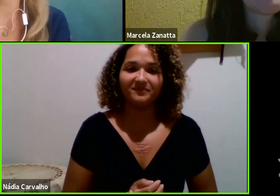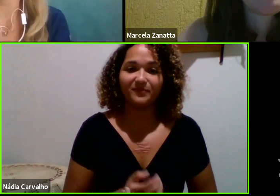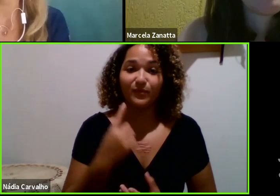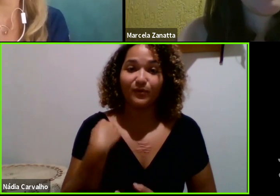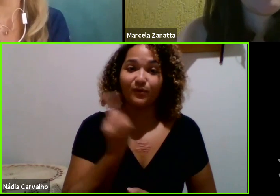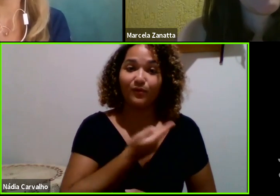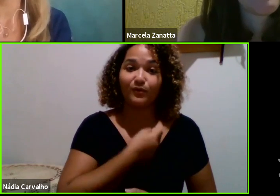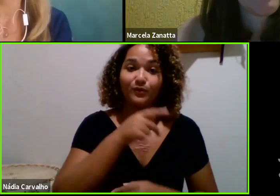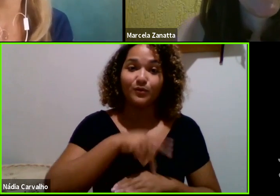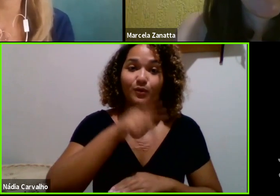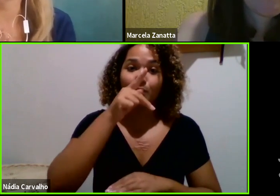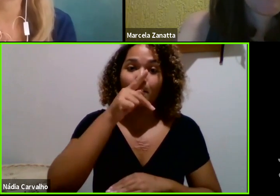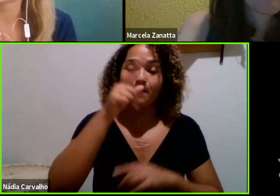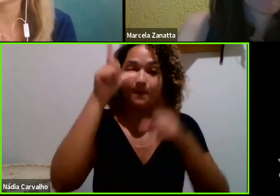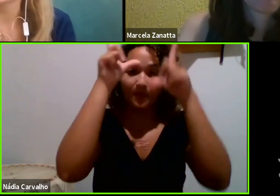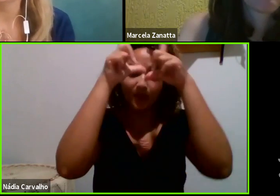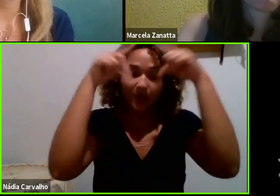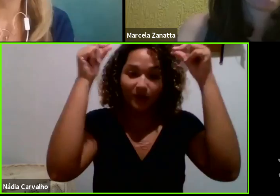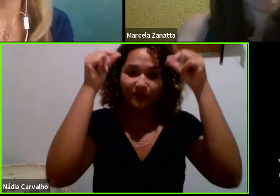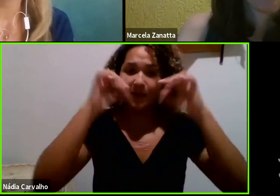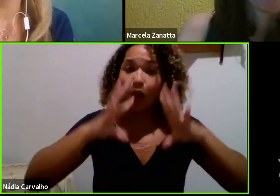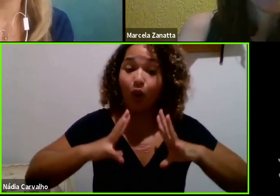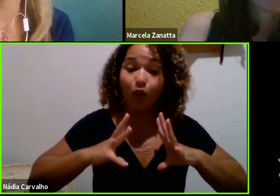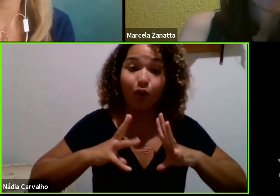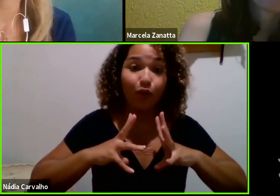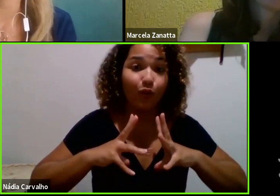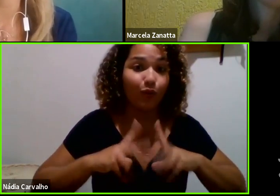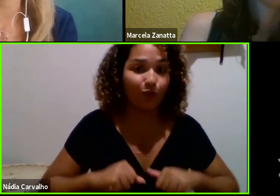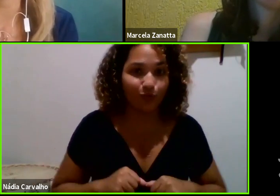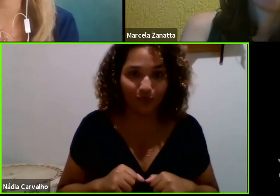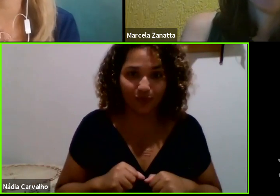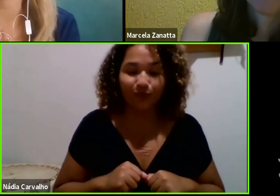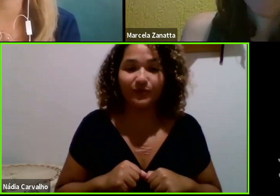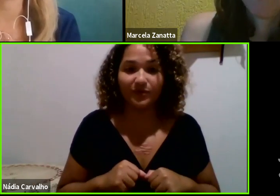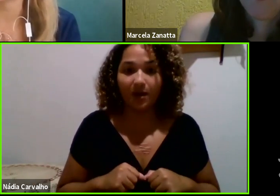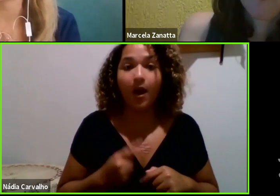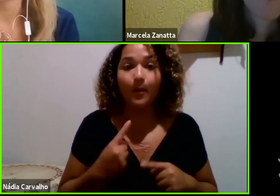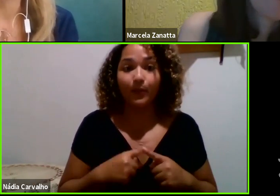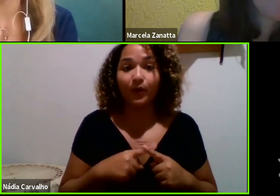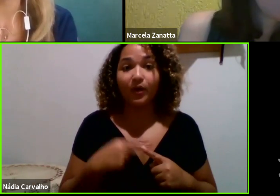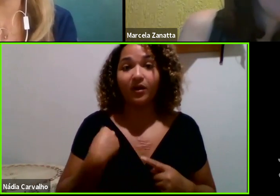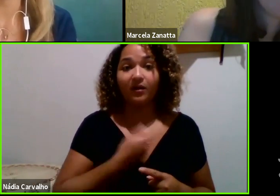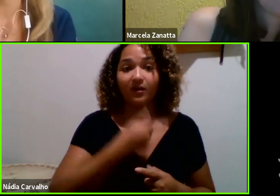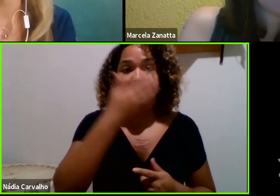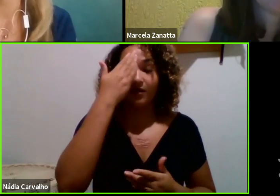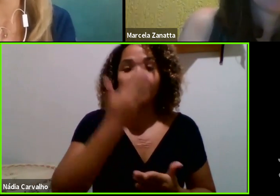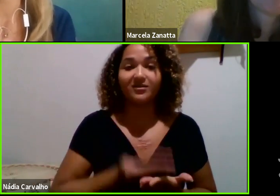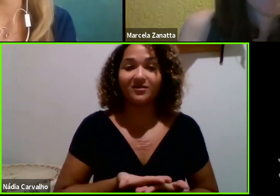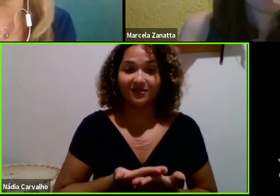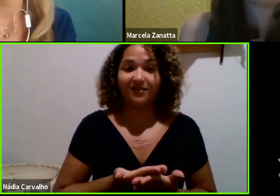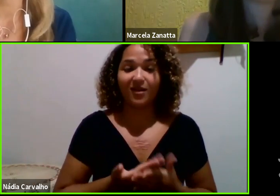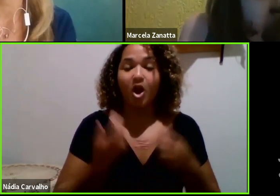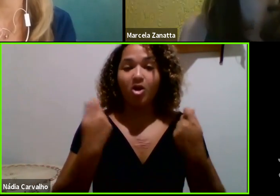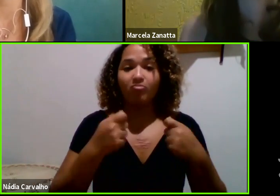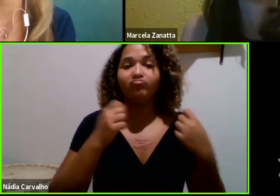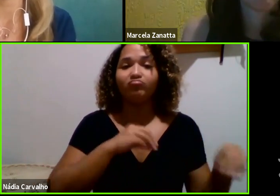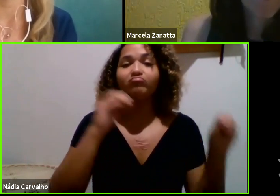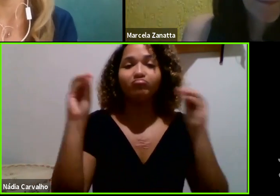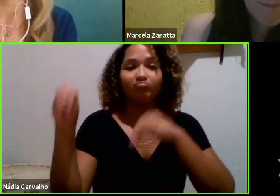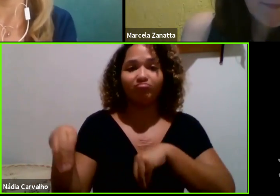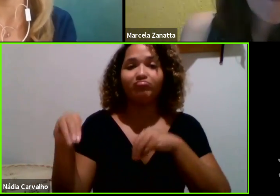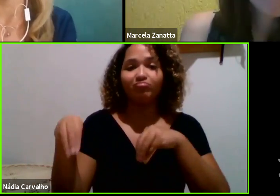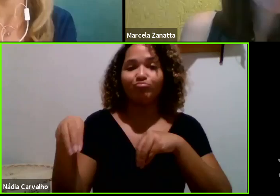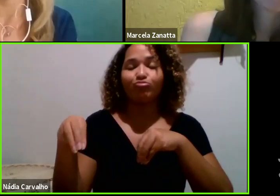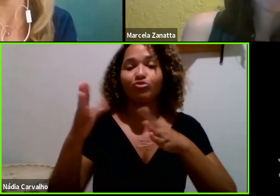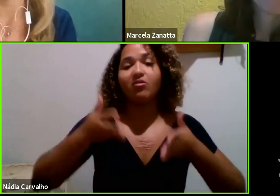de pós-graduação, ele é tudo isso, e ele foi feito porque nós acreditamos que é preciso mudar o cenário de